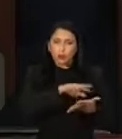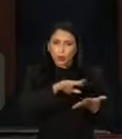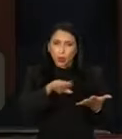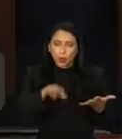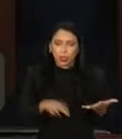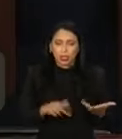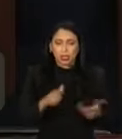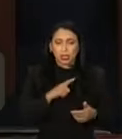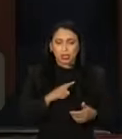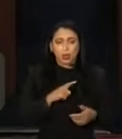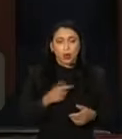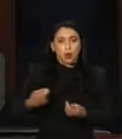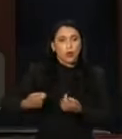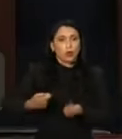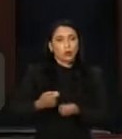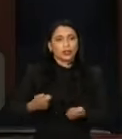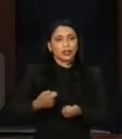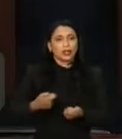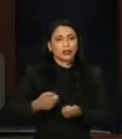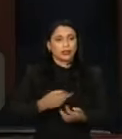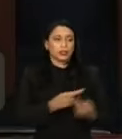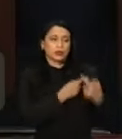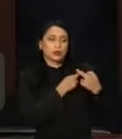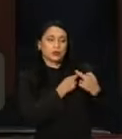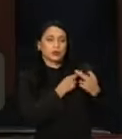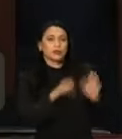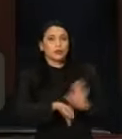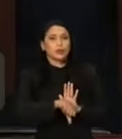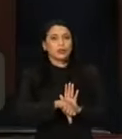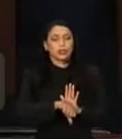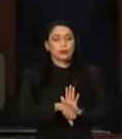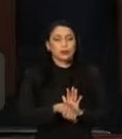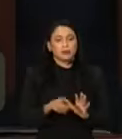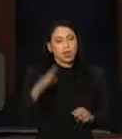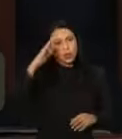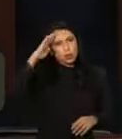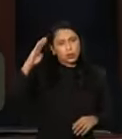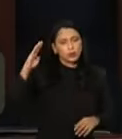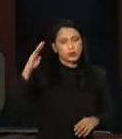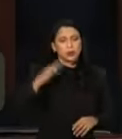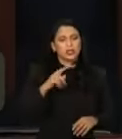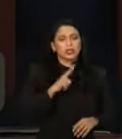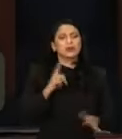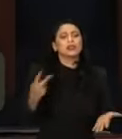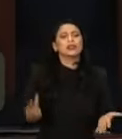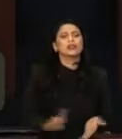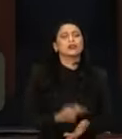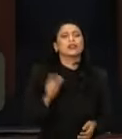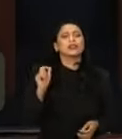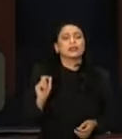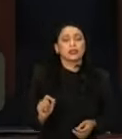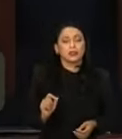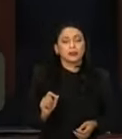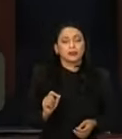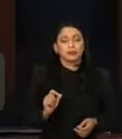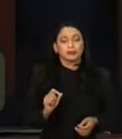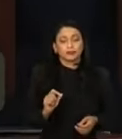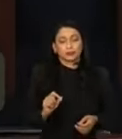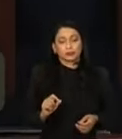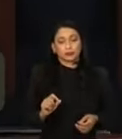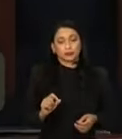controlador será o responsável pelo crime. Os principais casos em que isso ocorre são utilização do